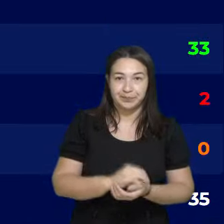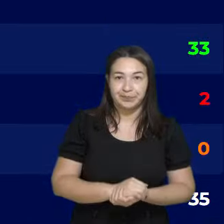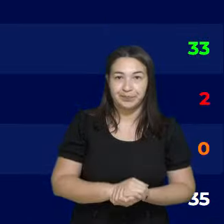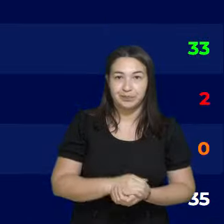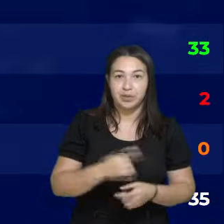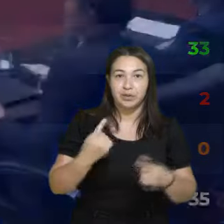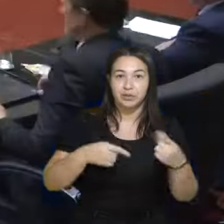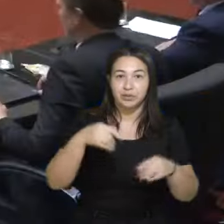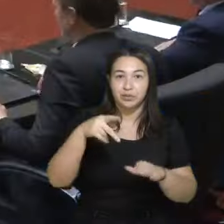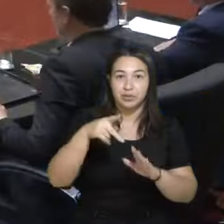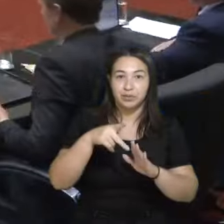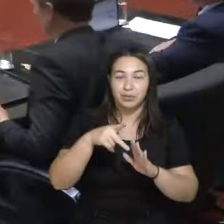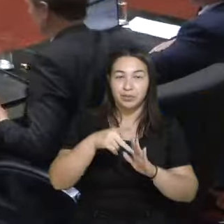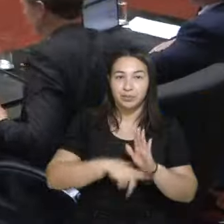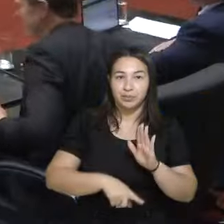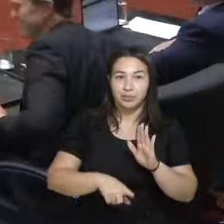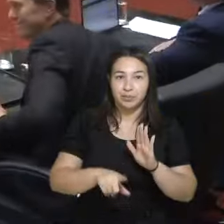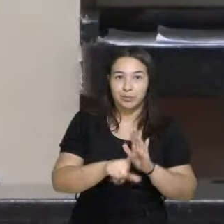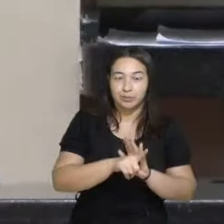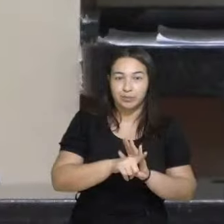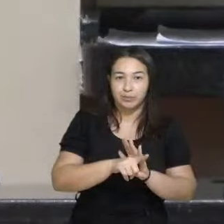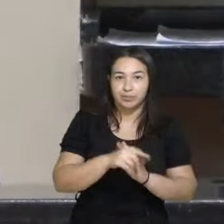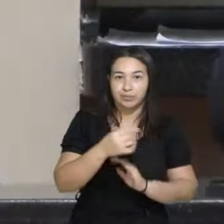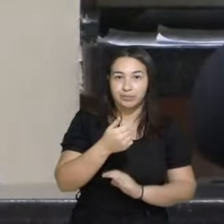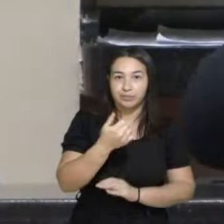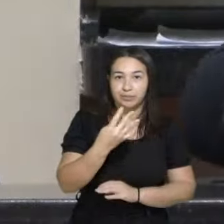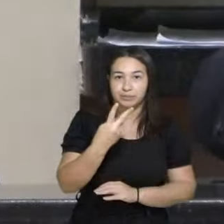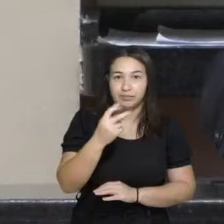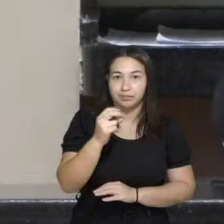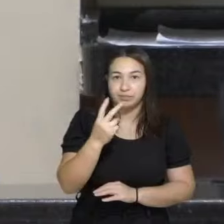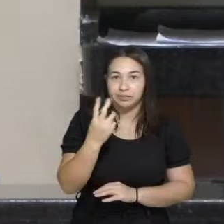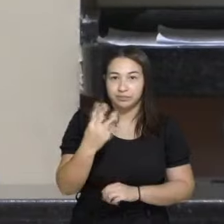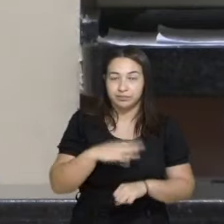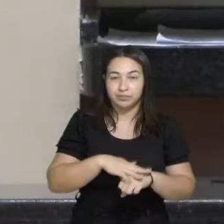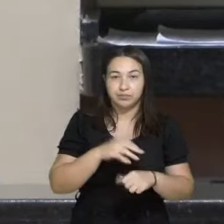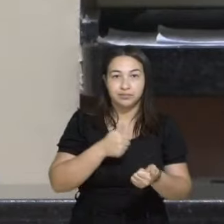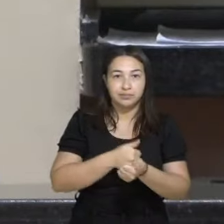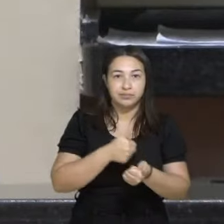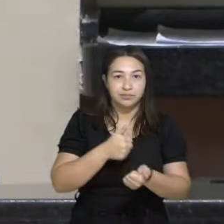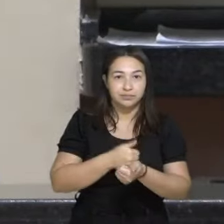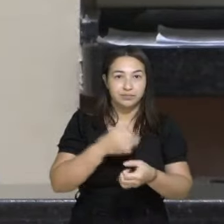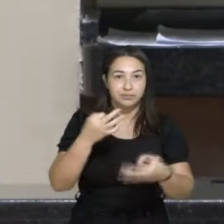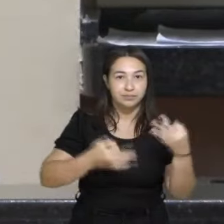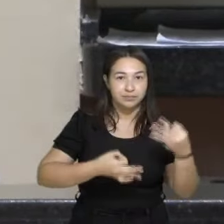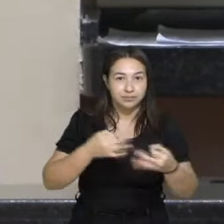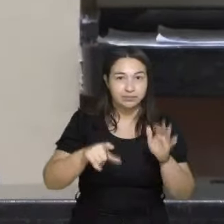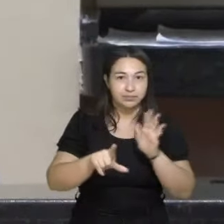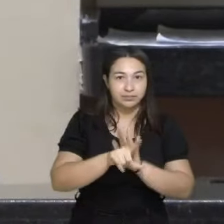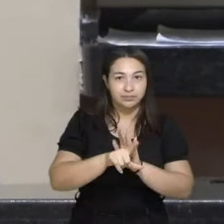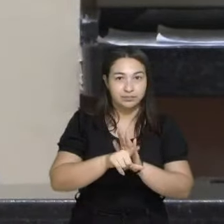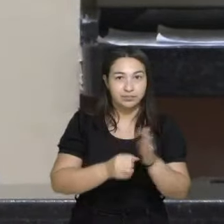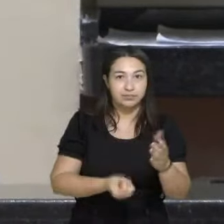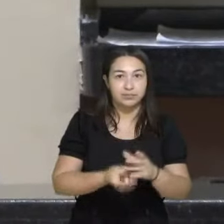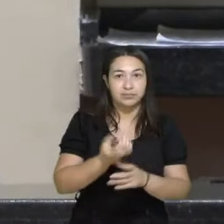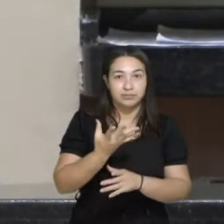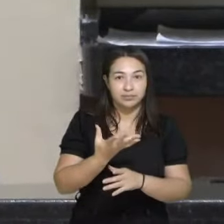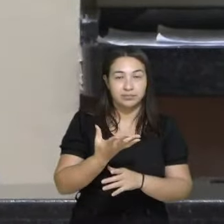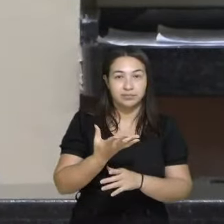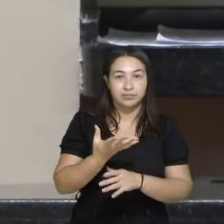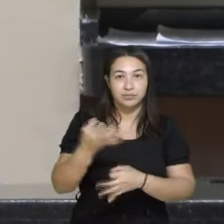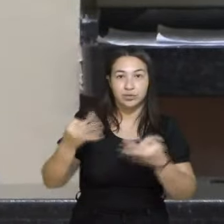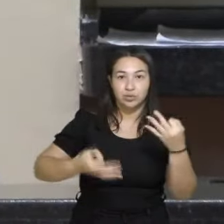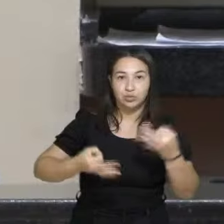turno do projeto de lei complementar 14/2023, autor Tribunal de Justiça do Estado, convalida a criação de vara e a criação de cargos de juiz de direito